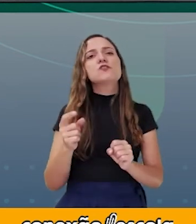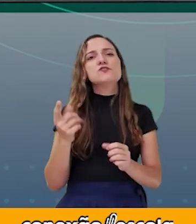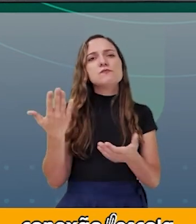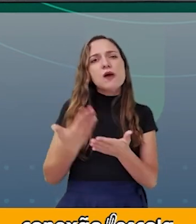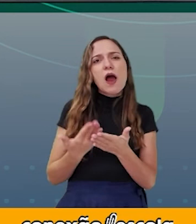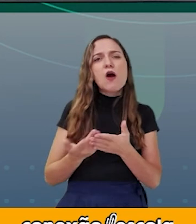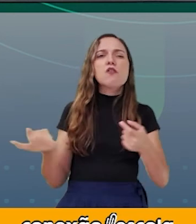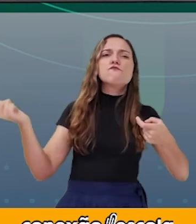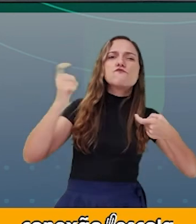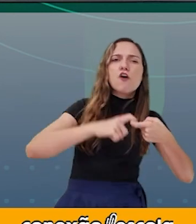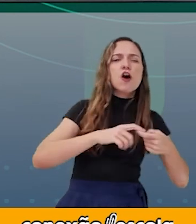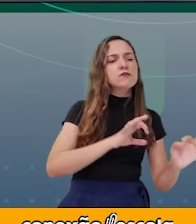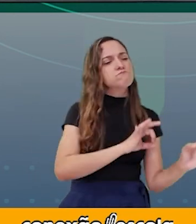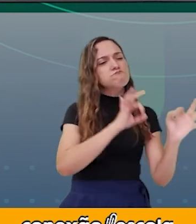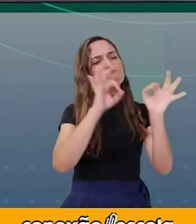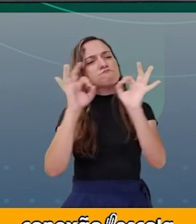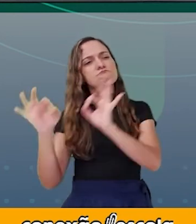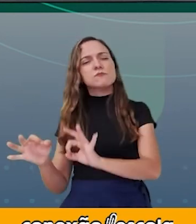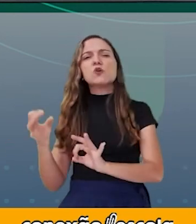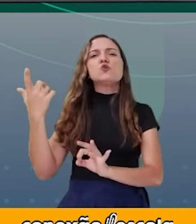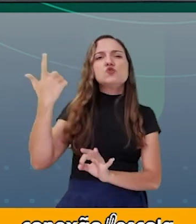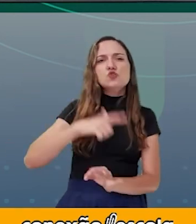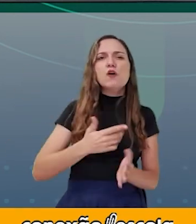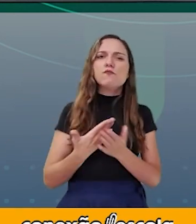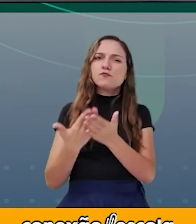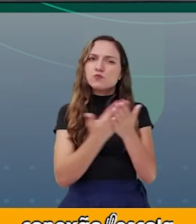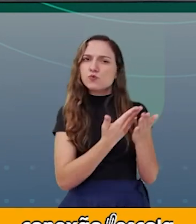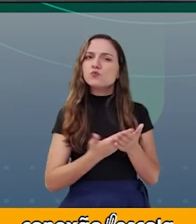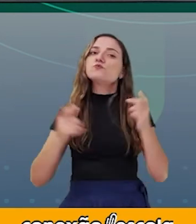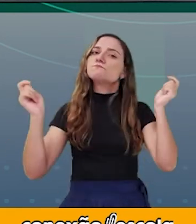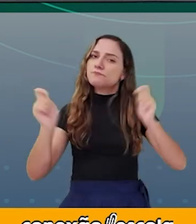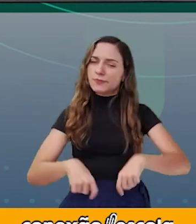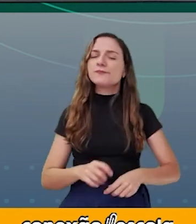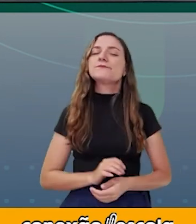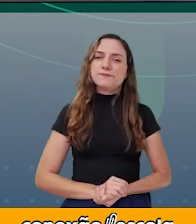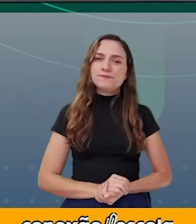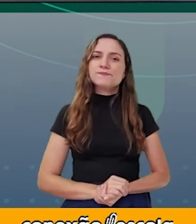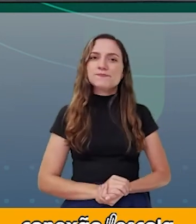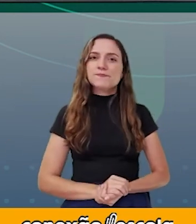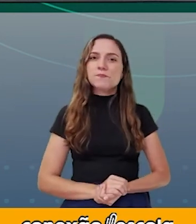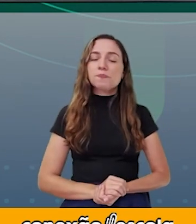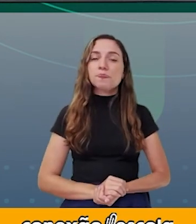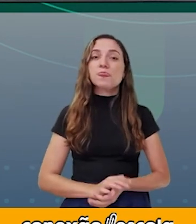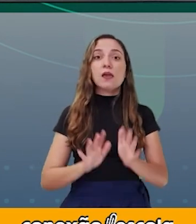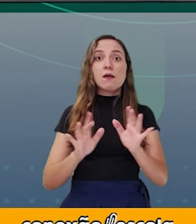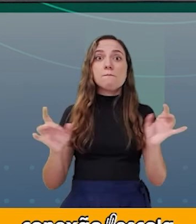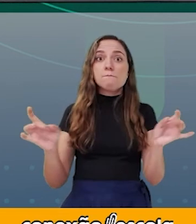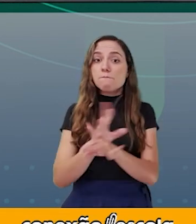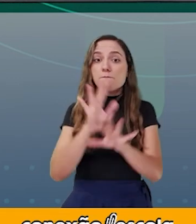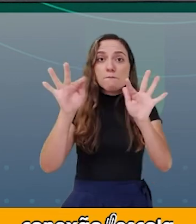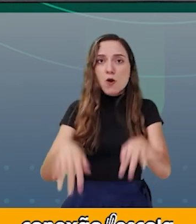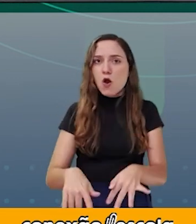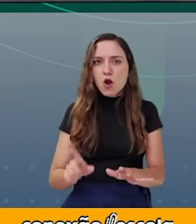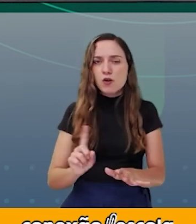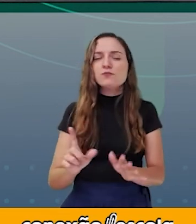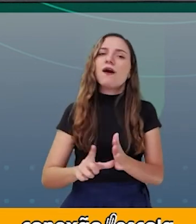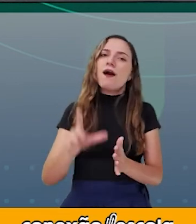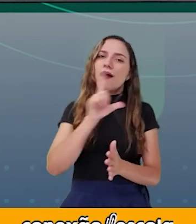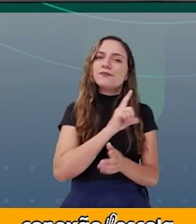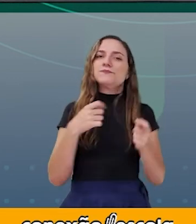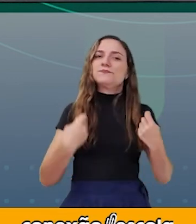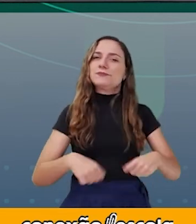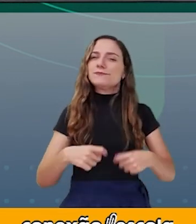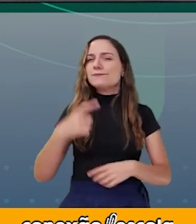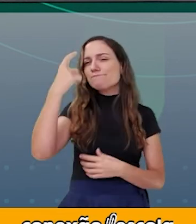nossa videoaula e repasse todo o nosso conteúdo. Antes de terminarmos, é hora da